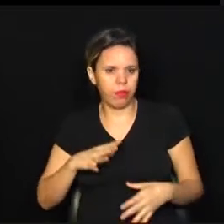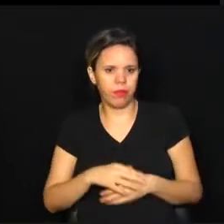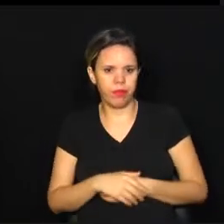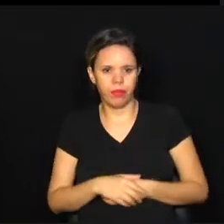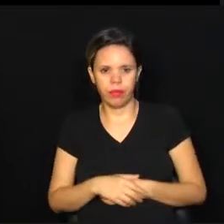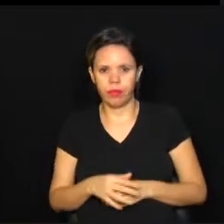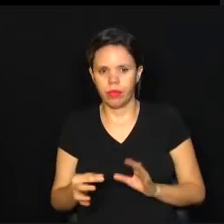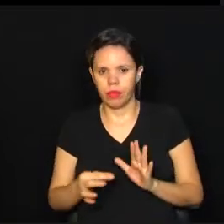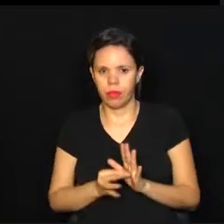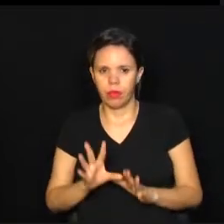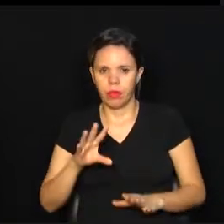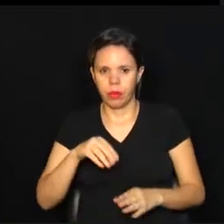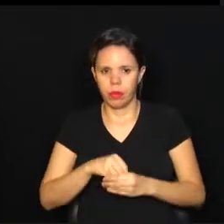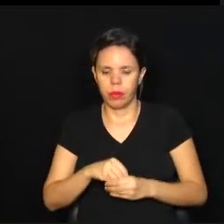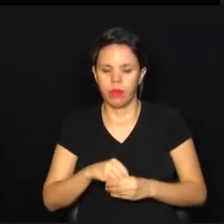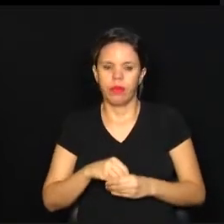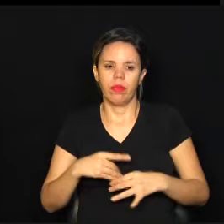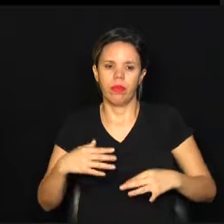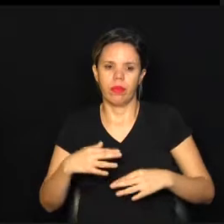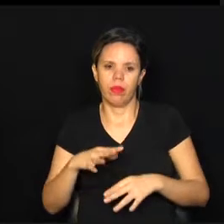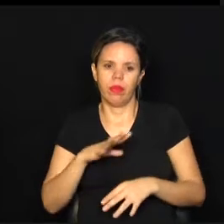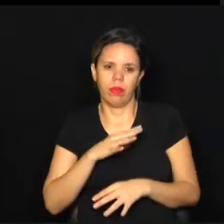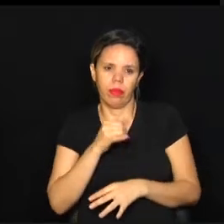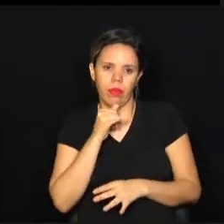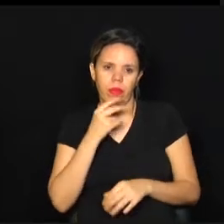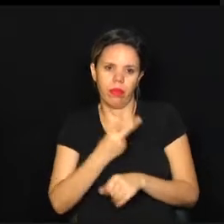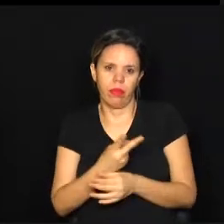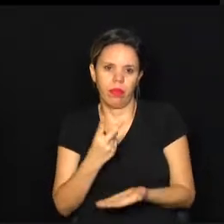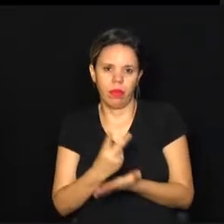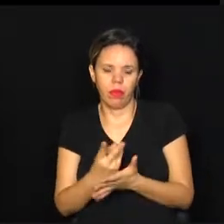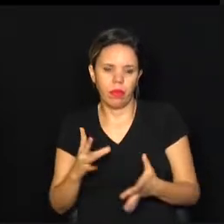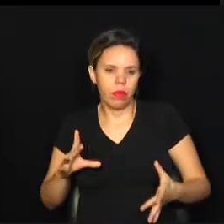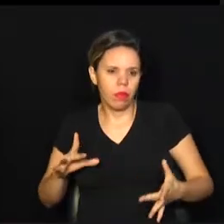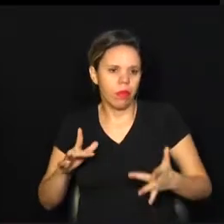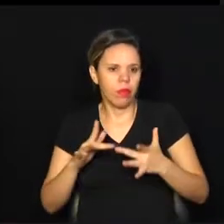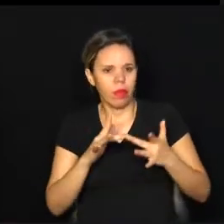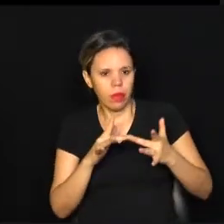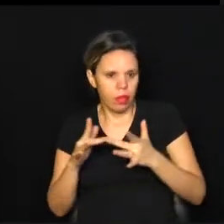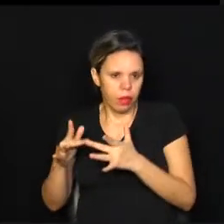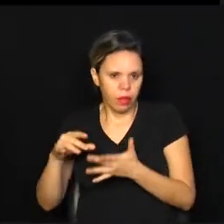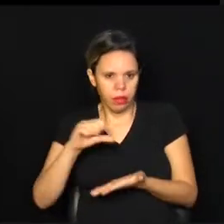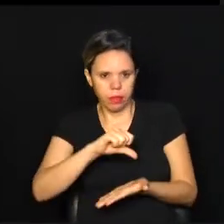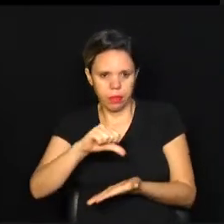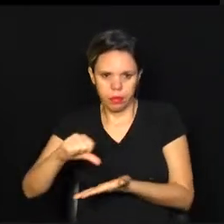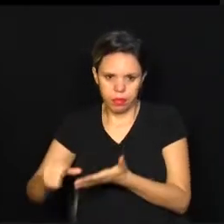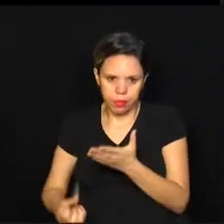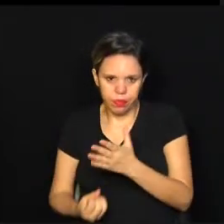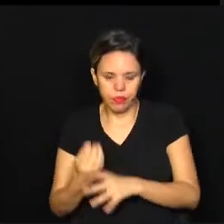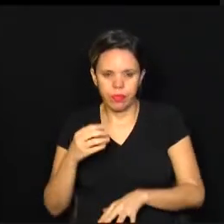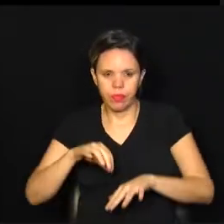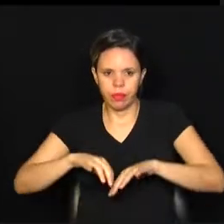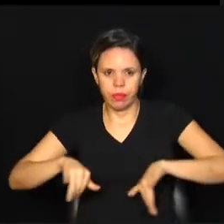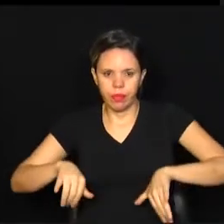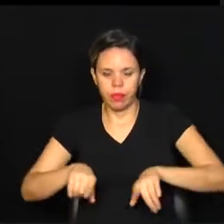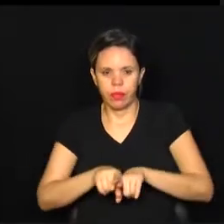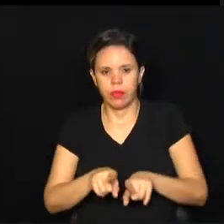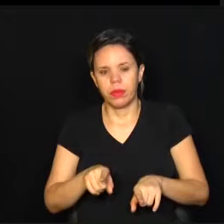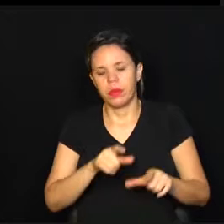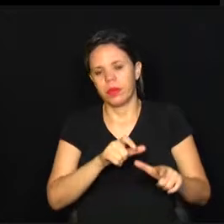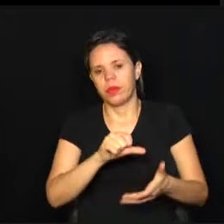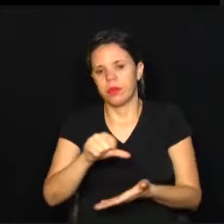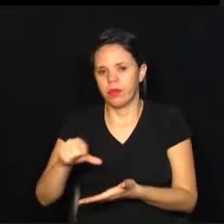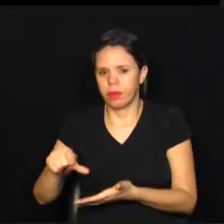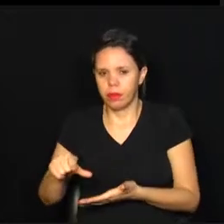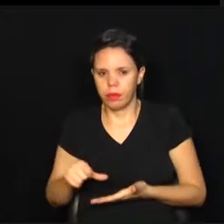de vista intra-urbano. Então, do mesmo tempo que ela dá conexões regionais, ela cria cisões na escala local. E